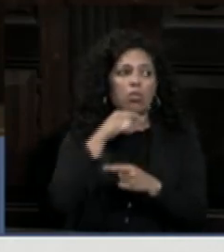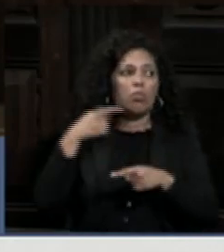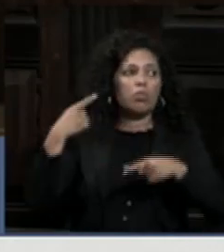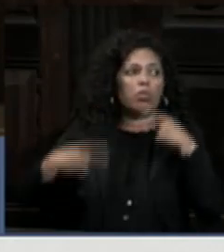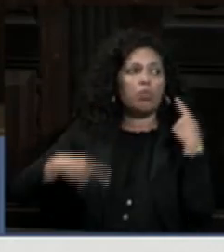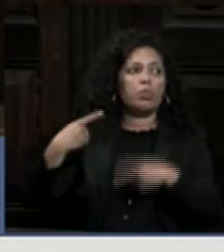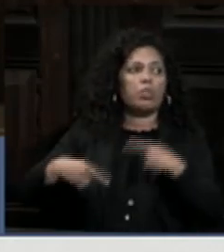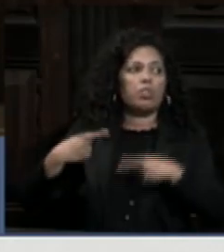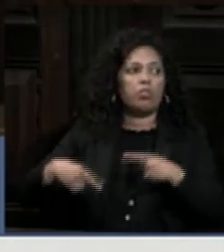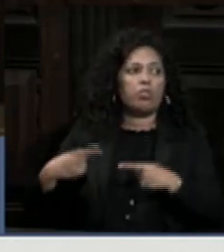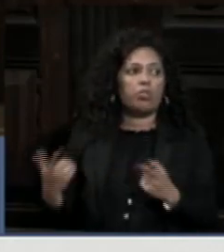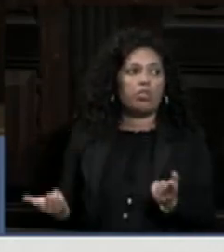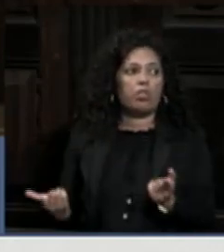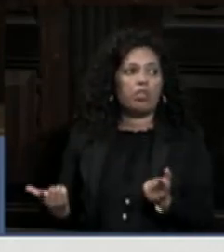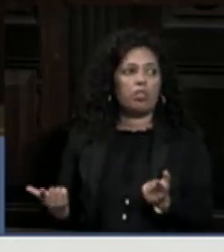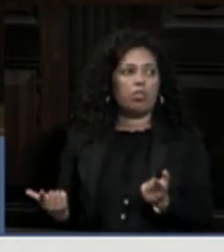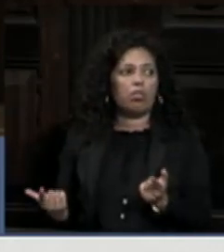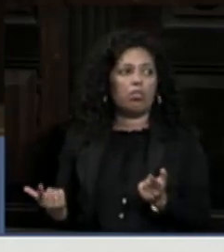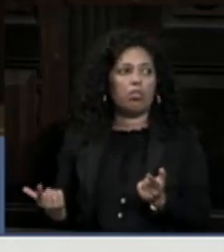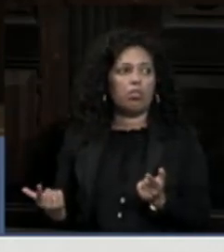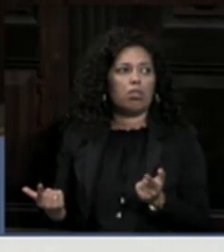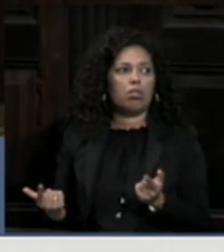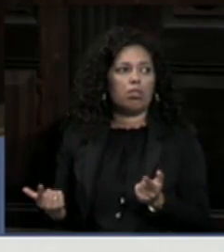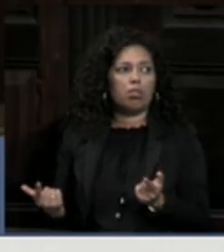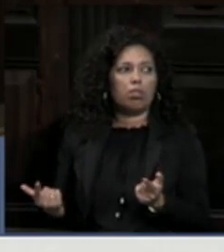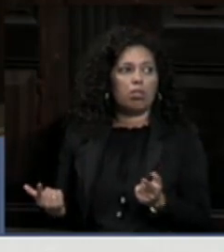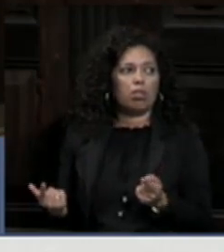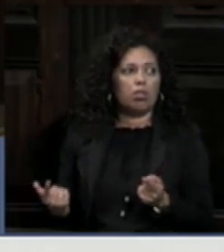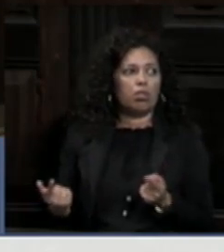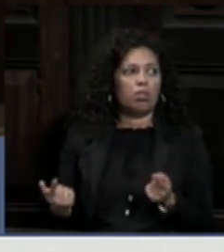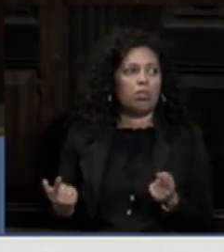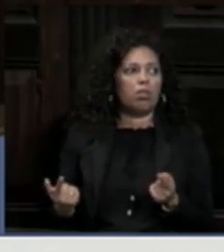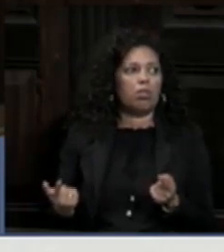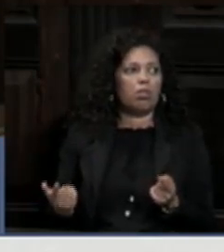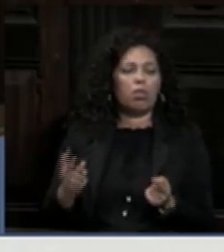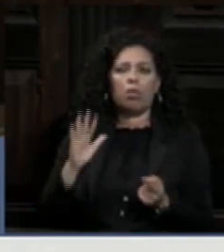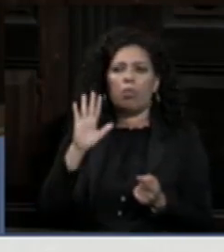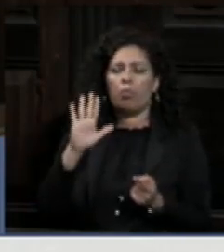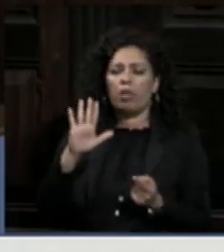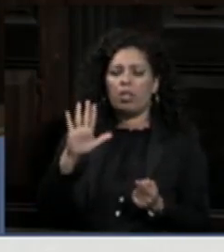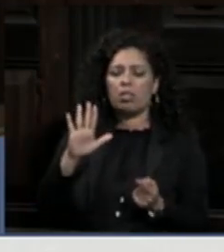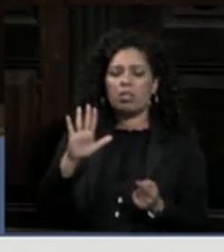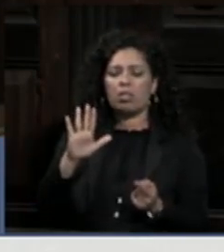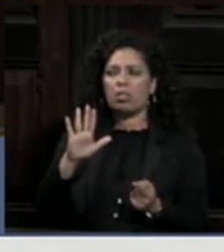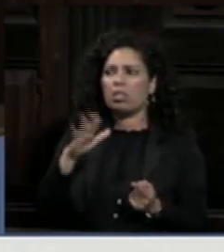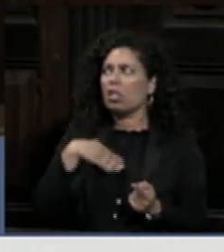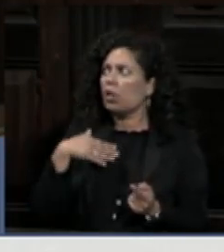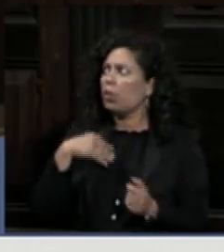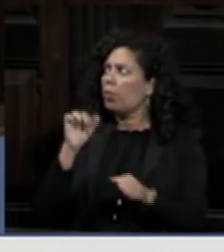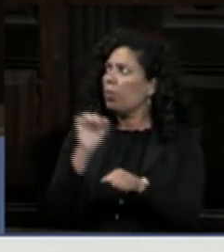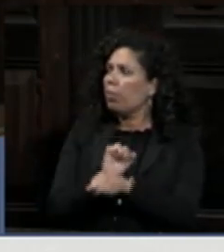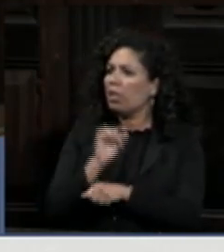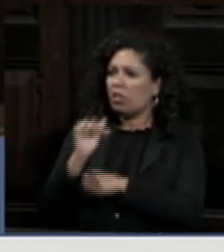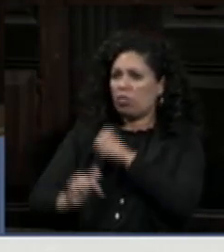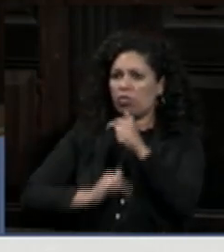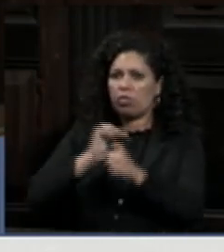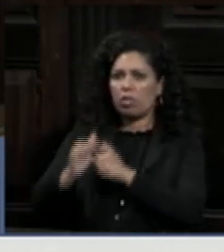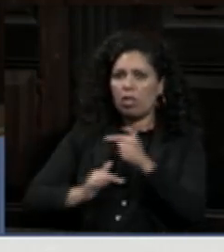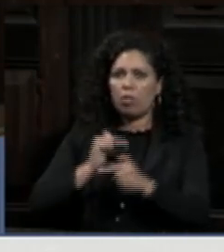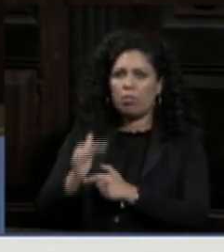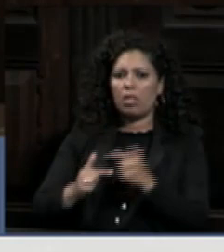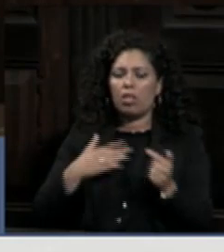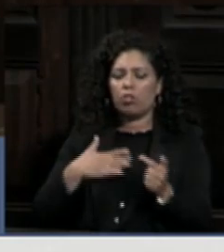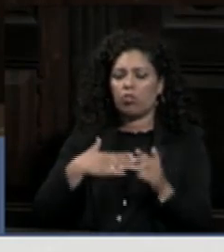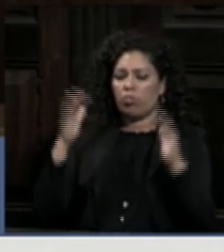a política tinha seis imóveis eu tenho dois mas isso é deixei de trabalhar no meu dia a dia com as minhas festas